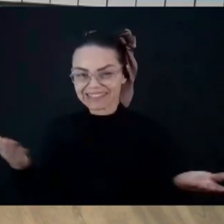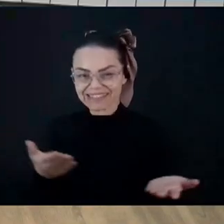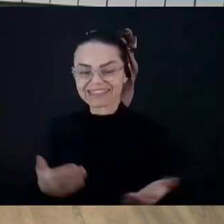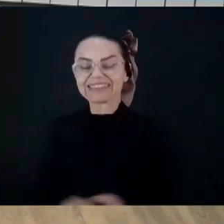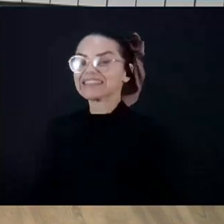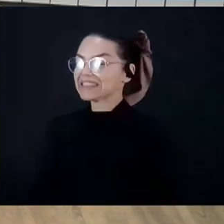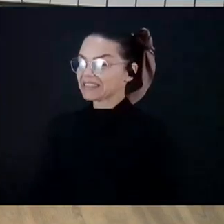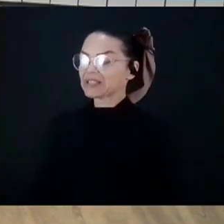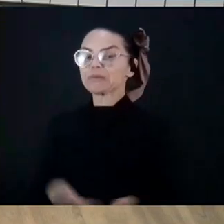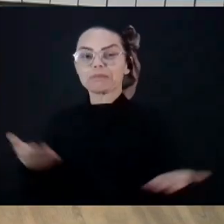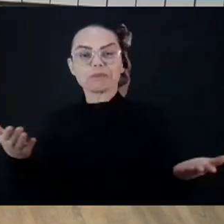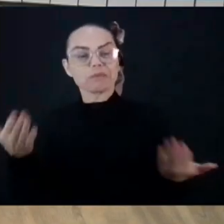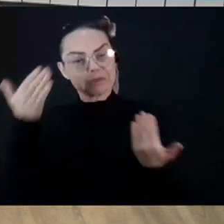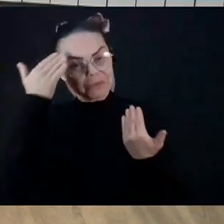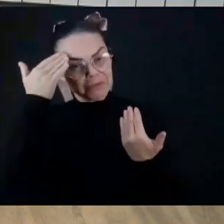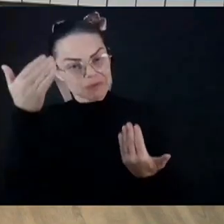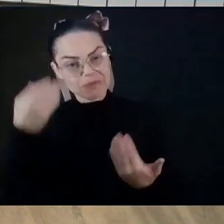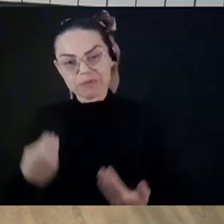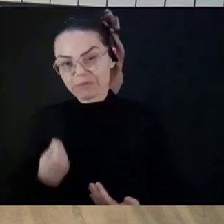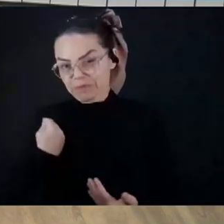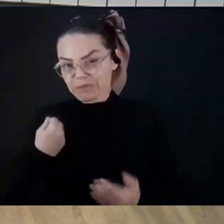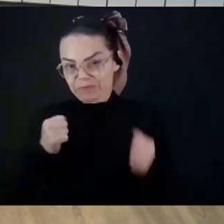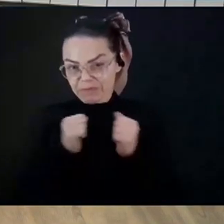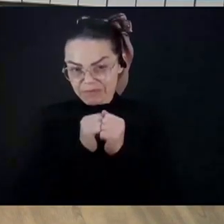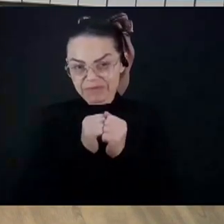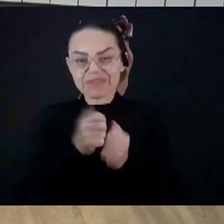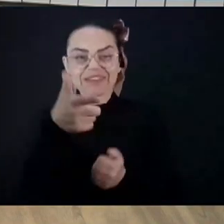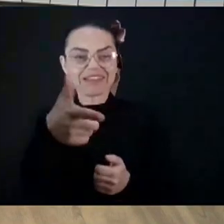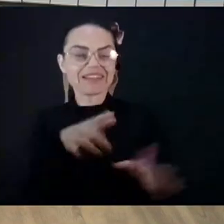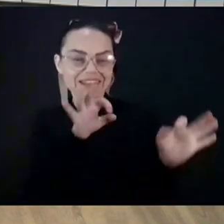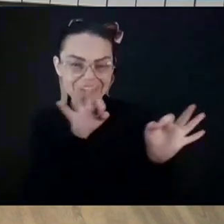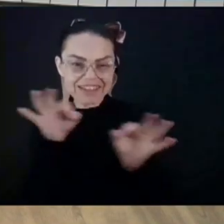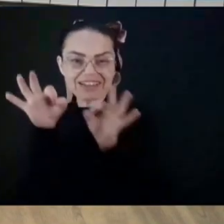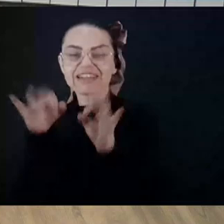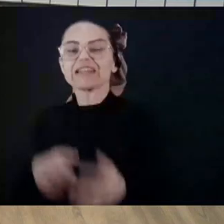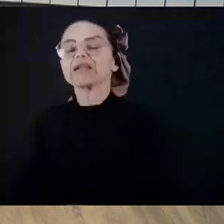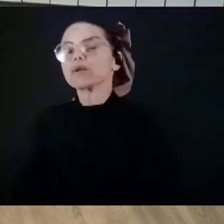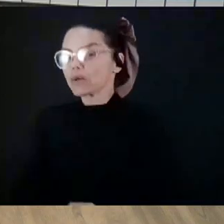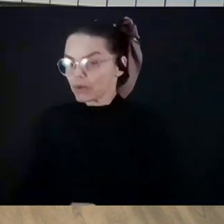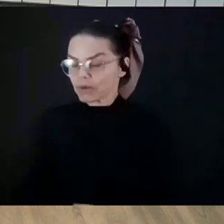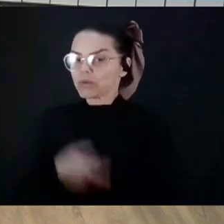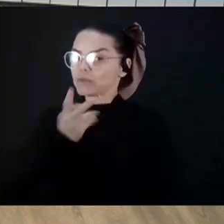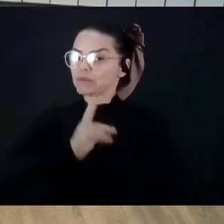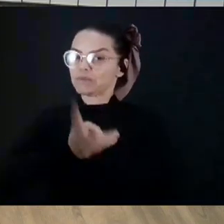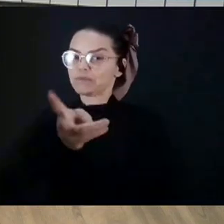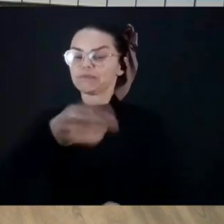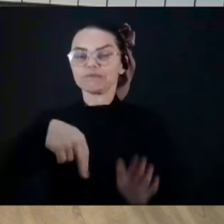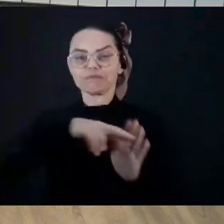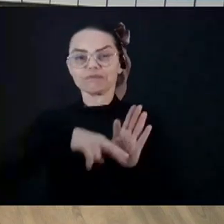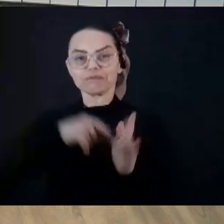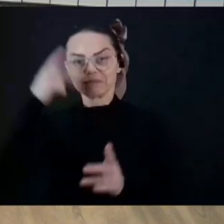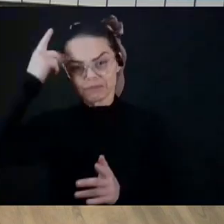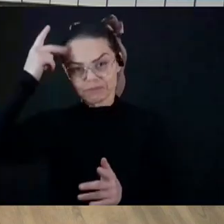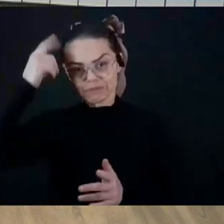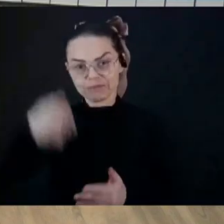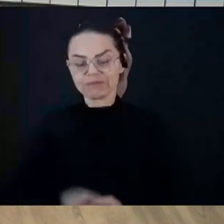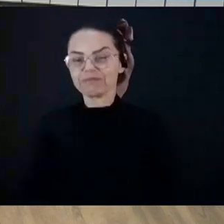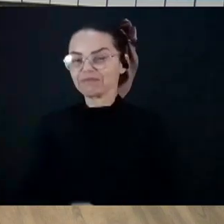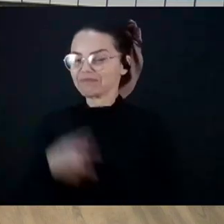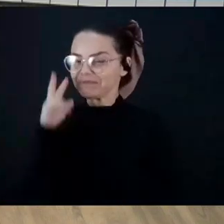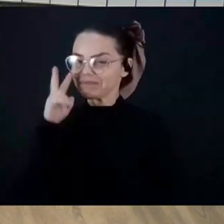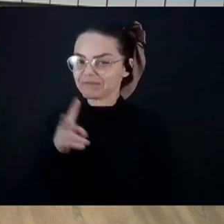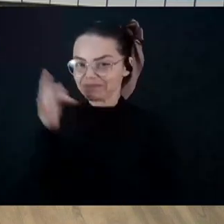aqui. Muito obrigado pela sua companhia, pela sua audiência. Continue na nossa programação e nos vemos